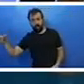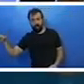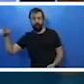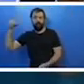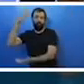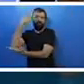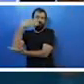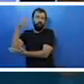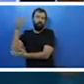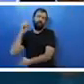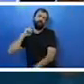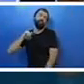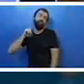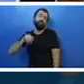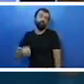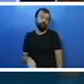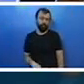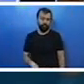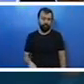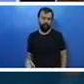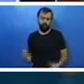de Minas, tá?